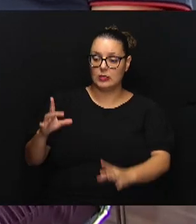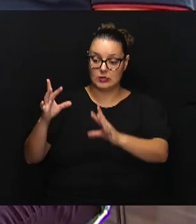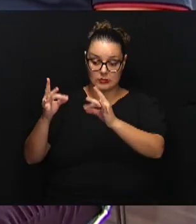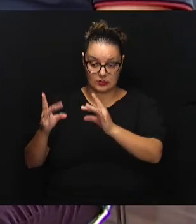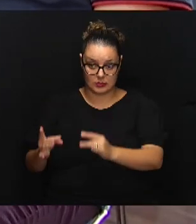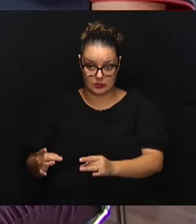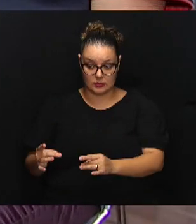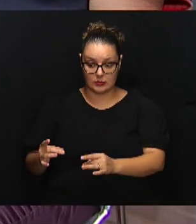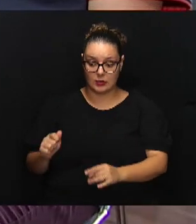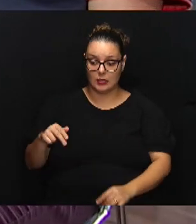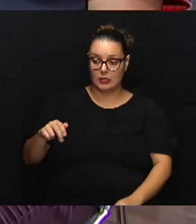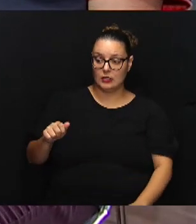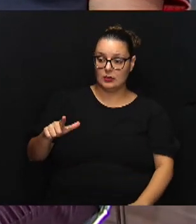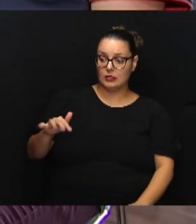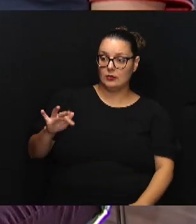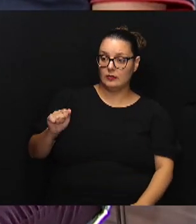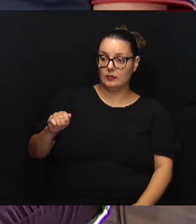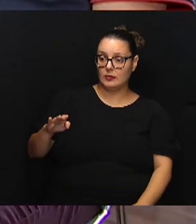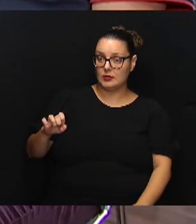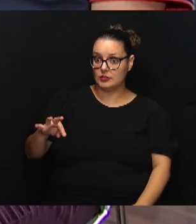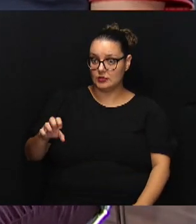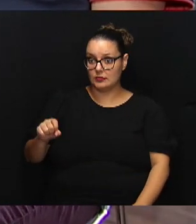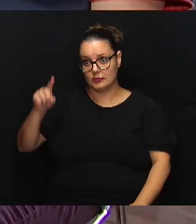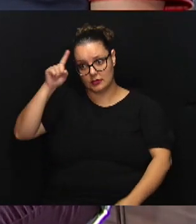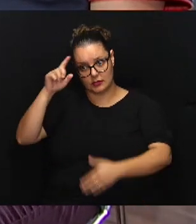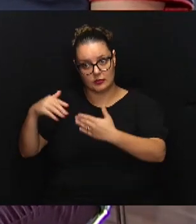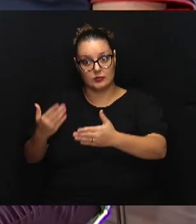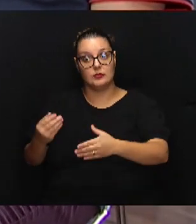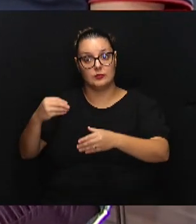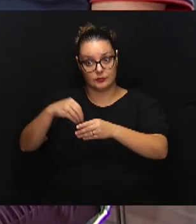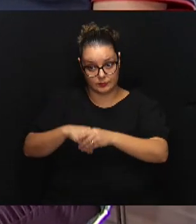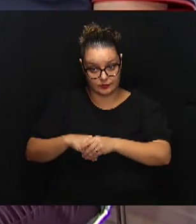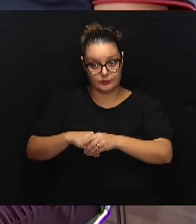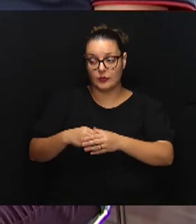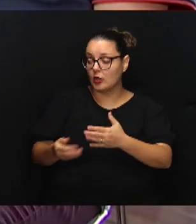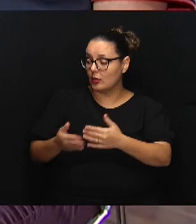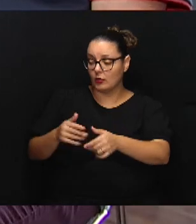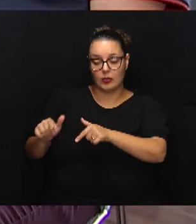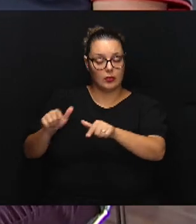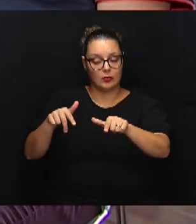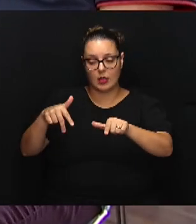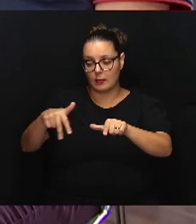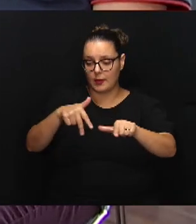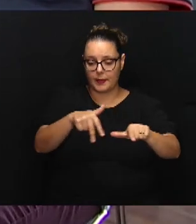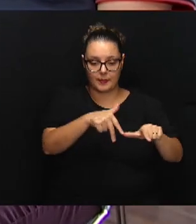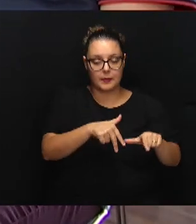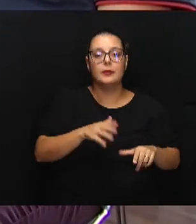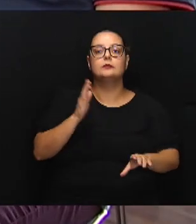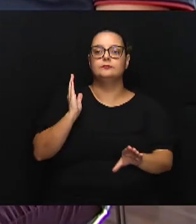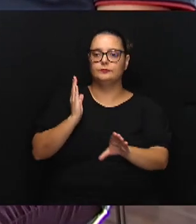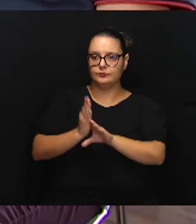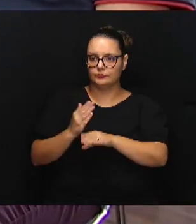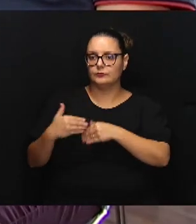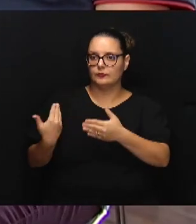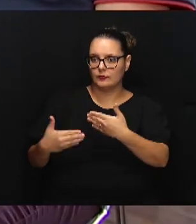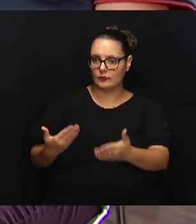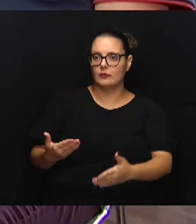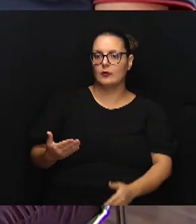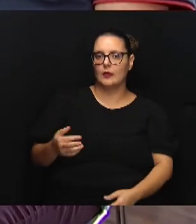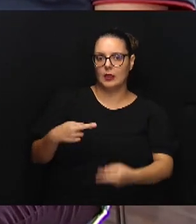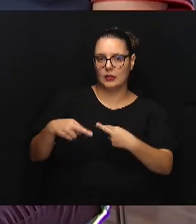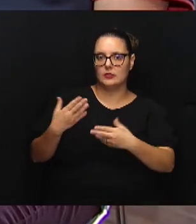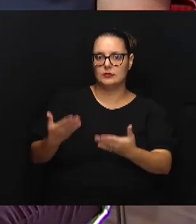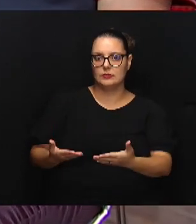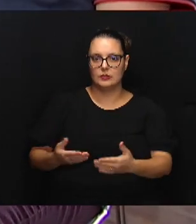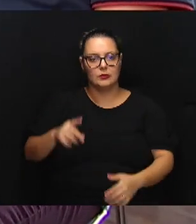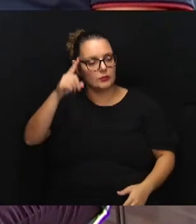o analfabetismo funcional, na verdade, está todo dia na nossa vida. Em qualquer espaço que você vá, você vai encontrar um processo associado a isso. No